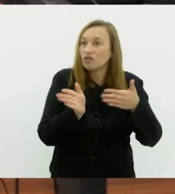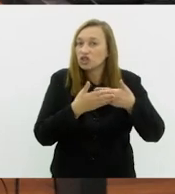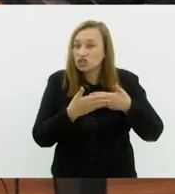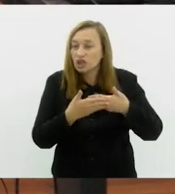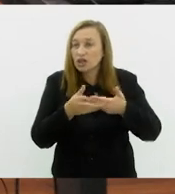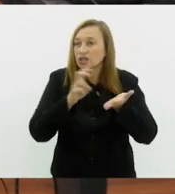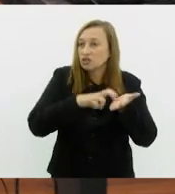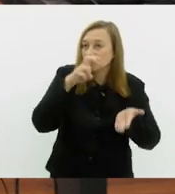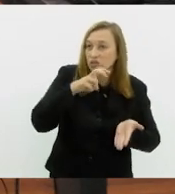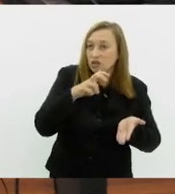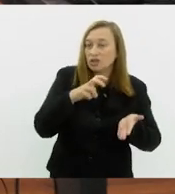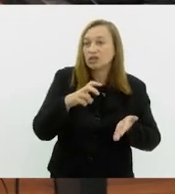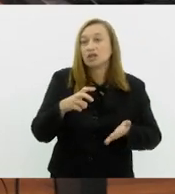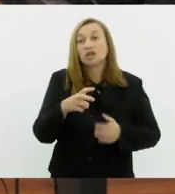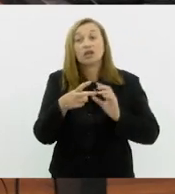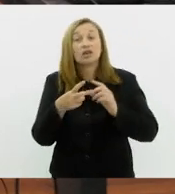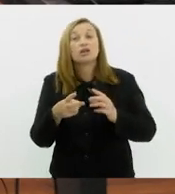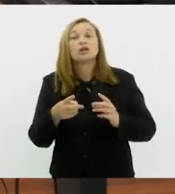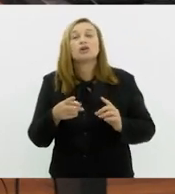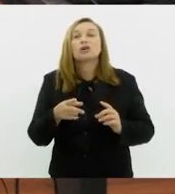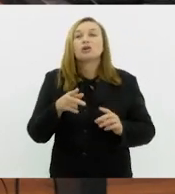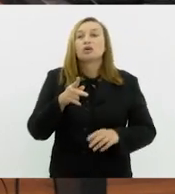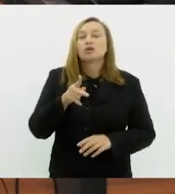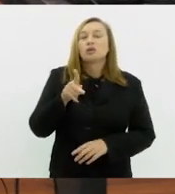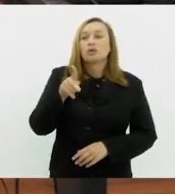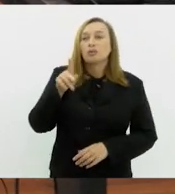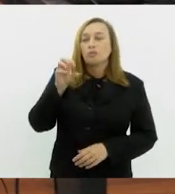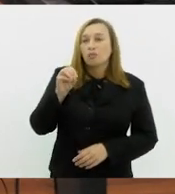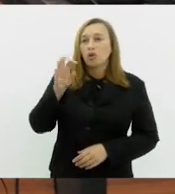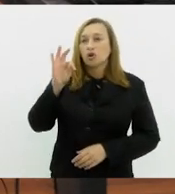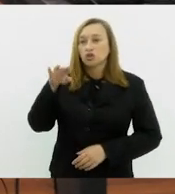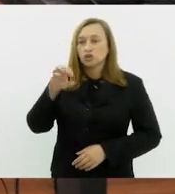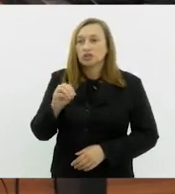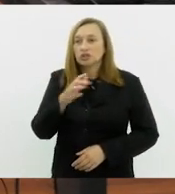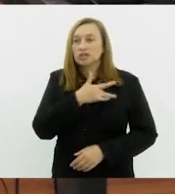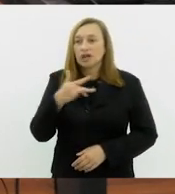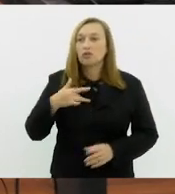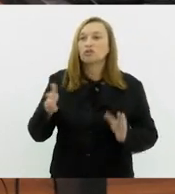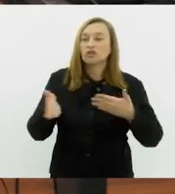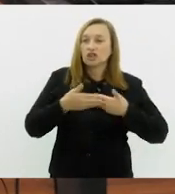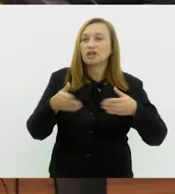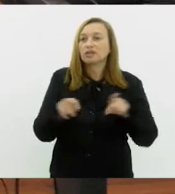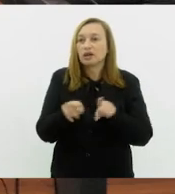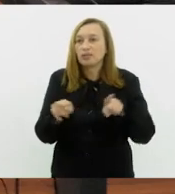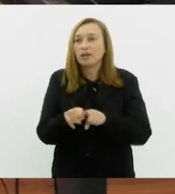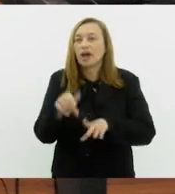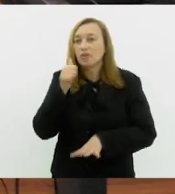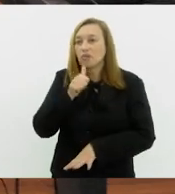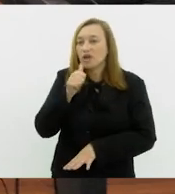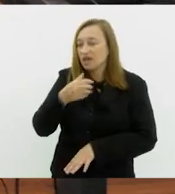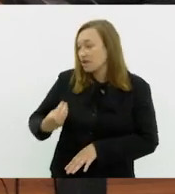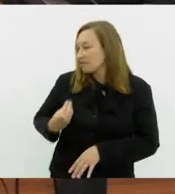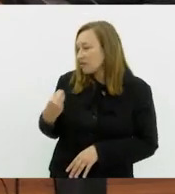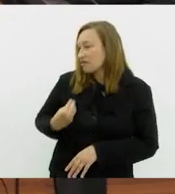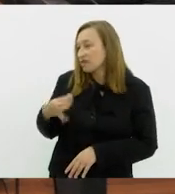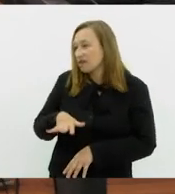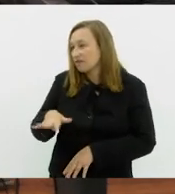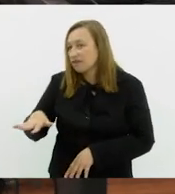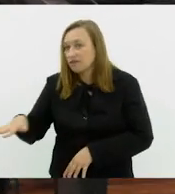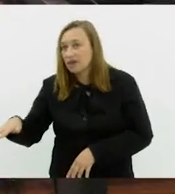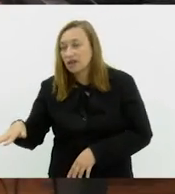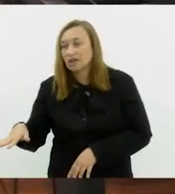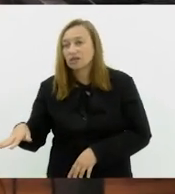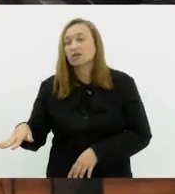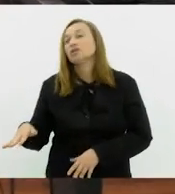unidades básicas de saúde foram fechadas também. As mulheres em espaços de favela também, assim, quando